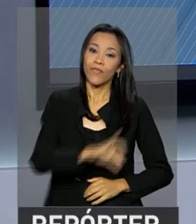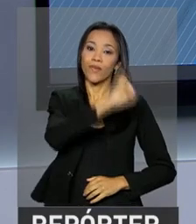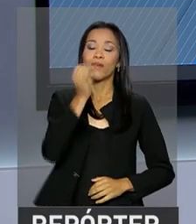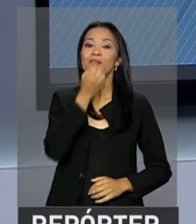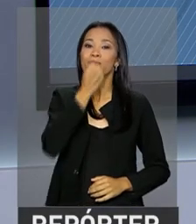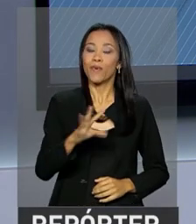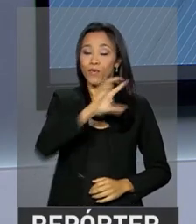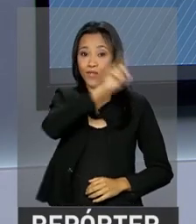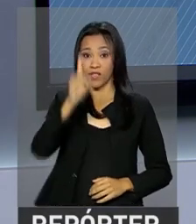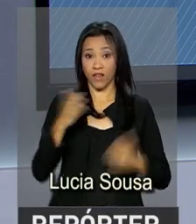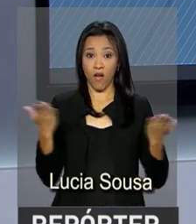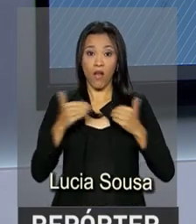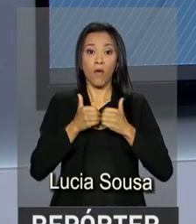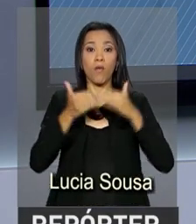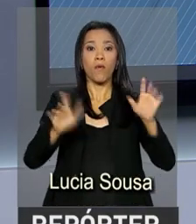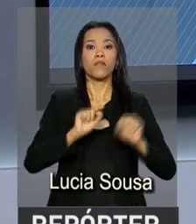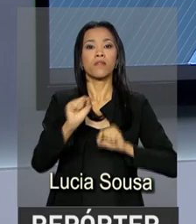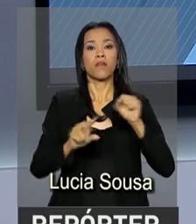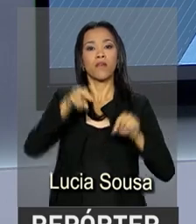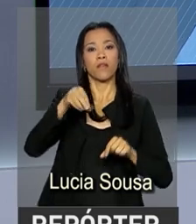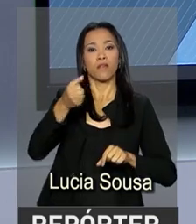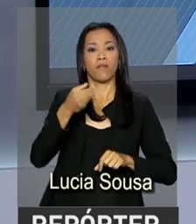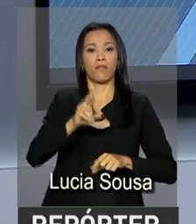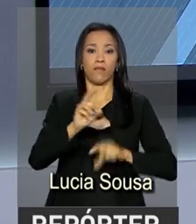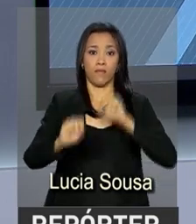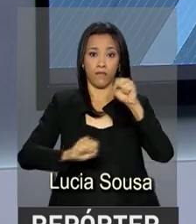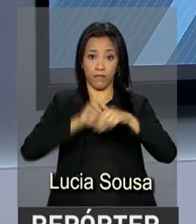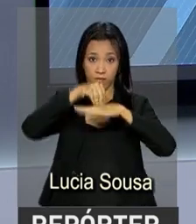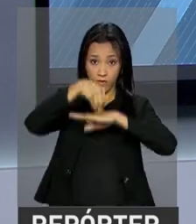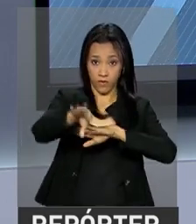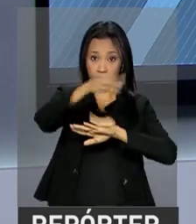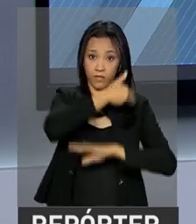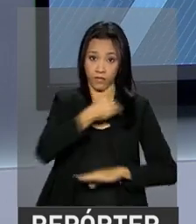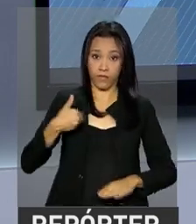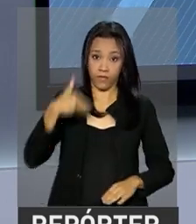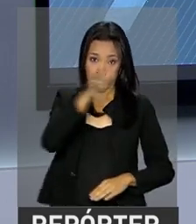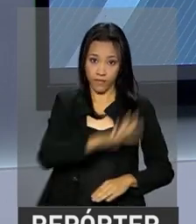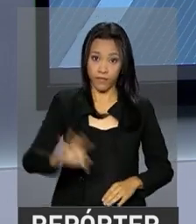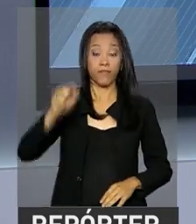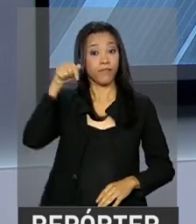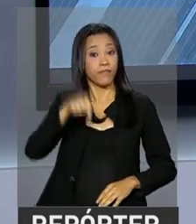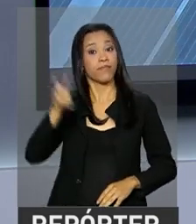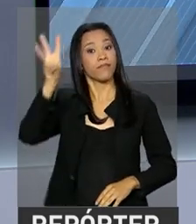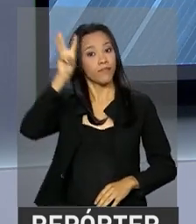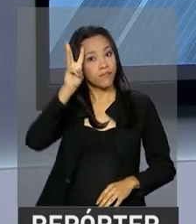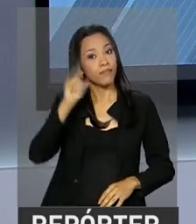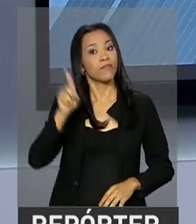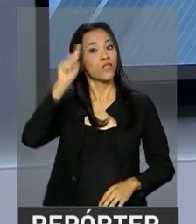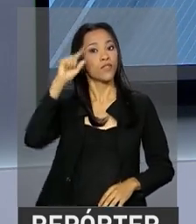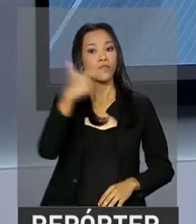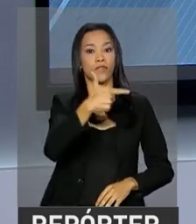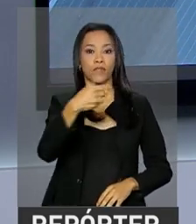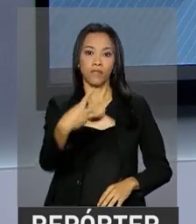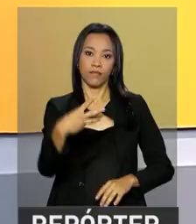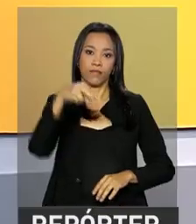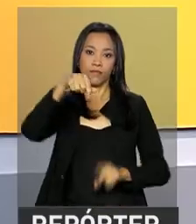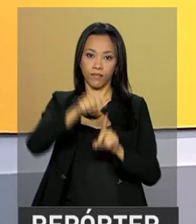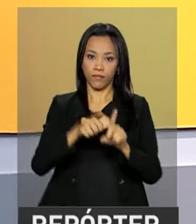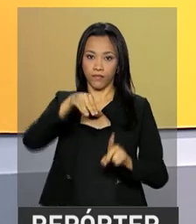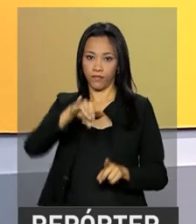Olá, bom dia. Começa agora o Repórter NBR com as notícias do governo federal desta terça-feira, 23 de